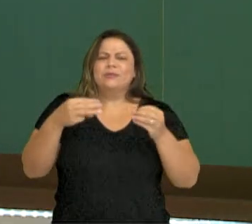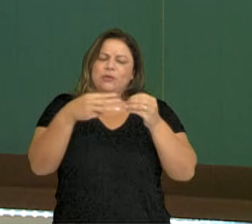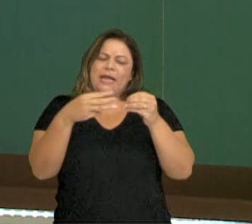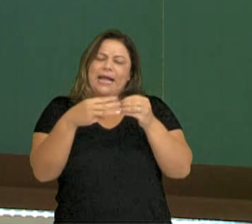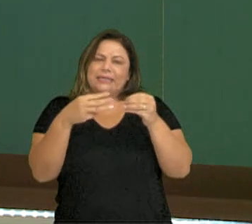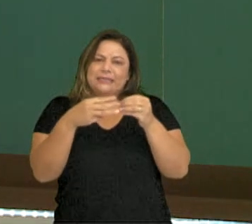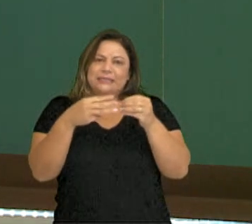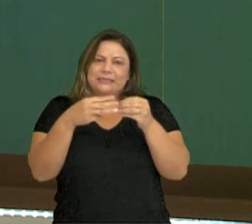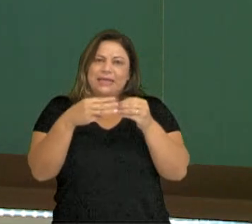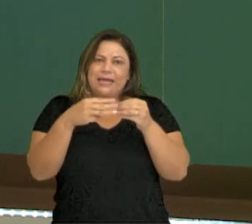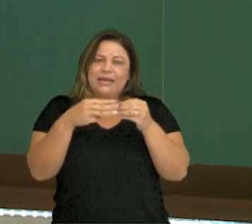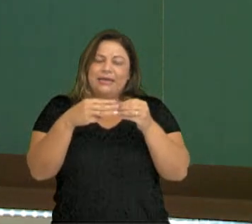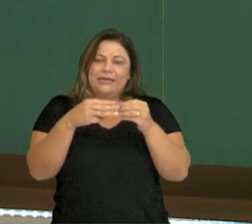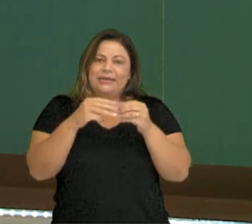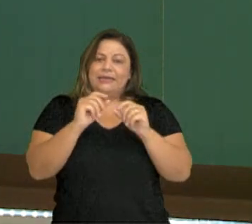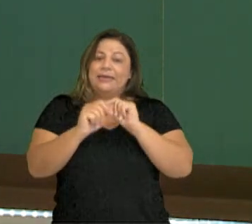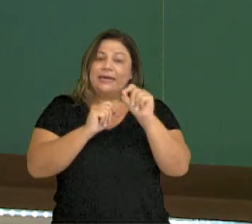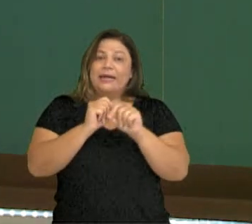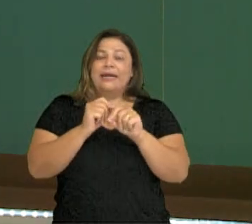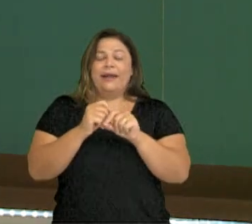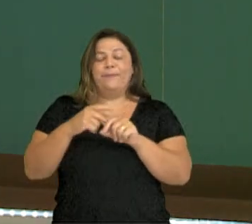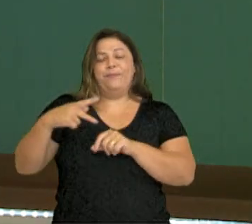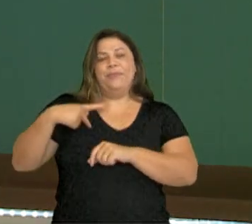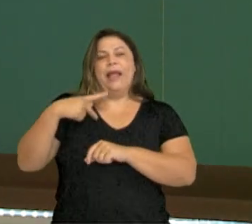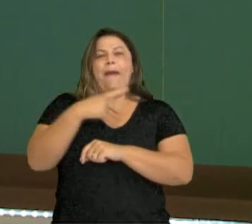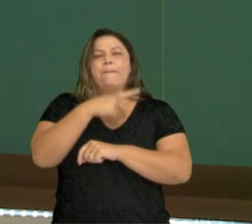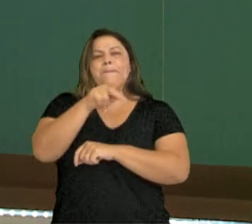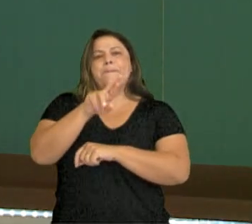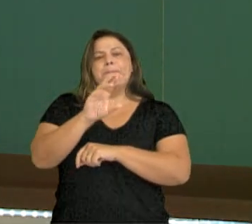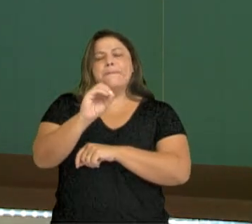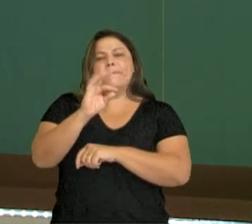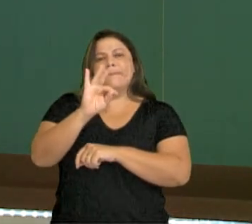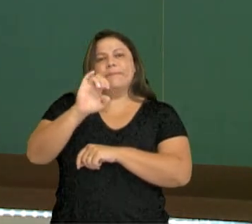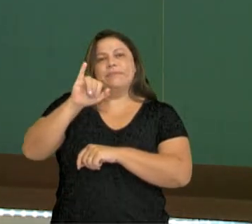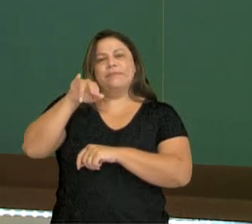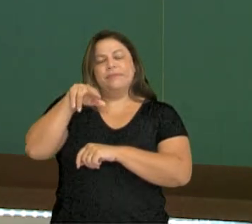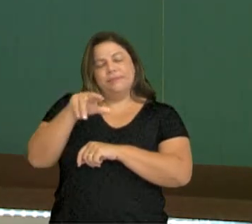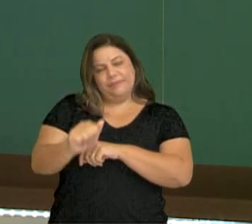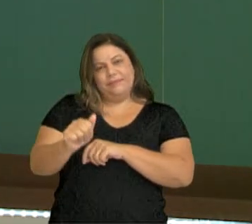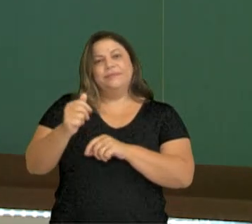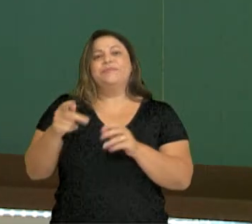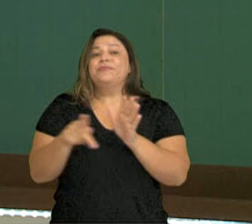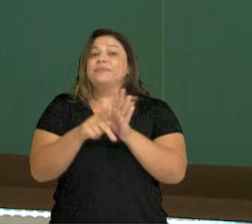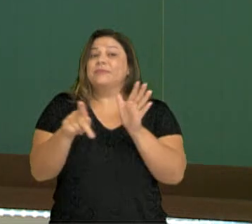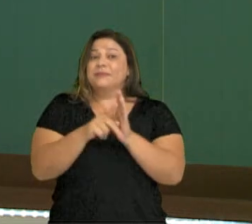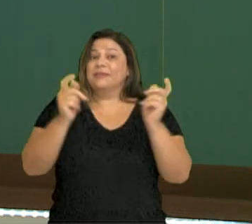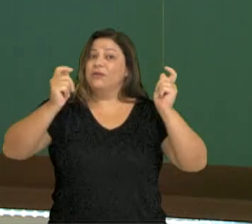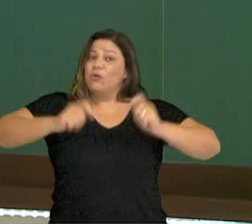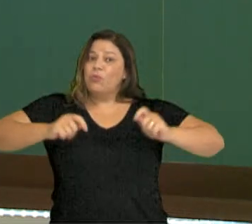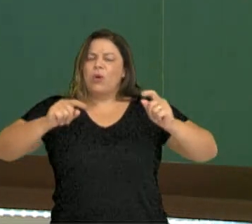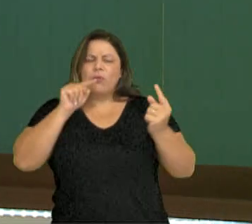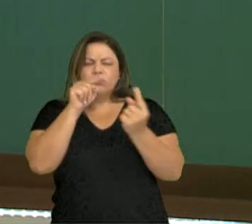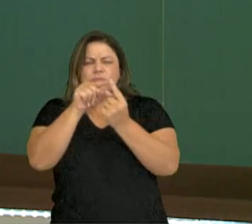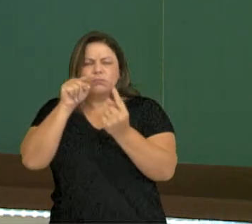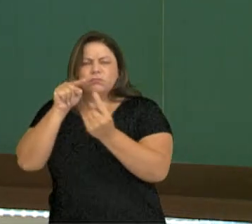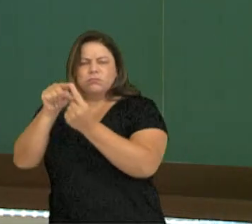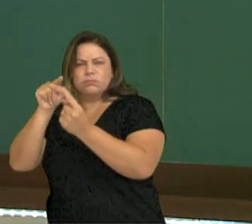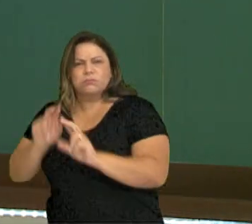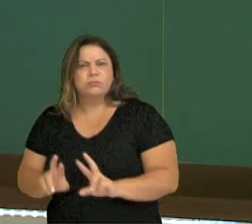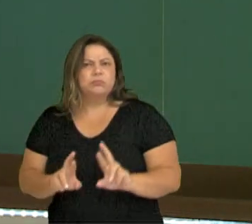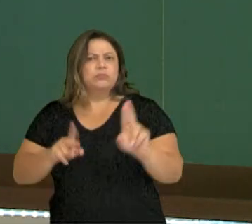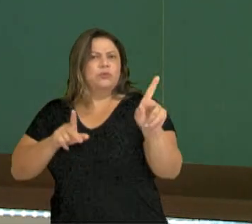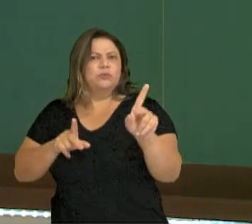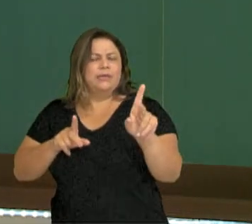produza uma determinada proteína do vírus. E assim que produz, as células do nosso corpo identificam aquilo como um corpo estranho e